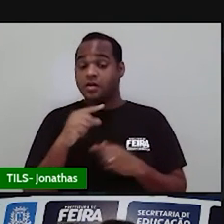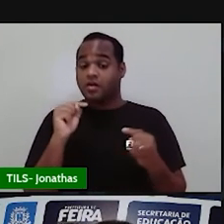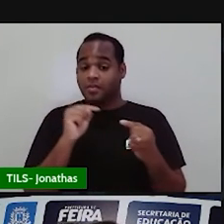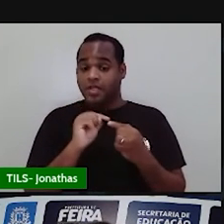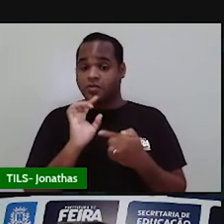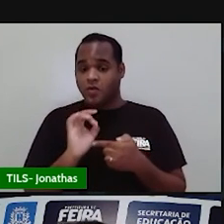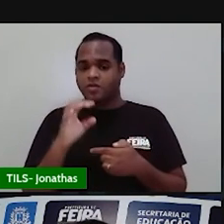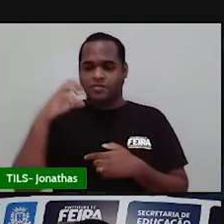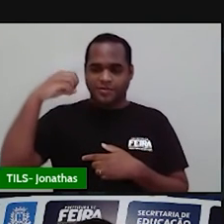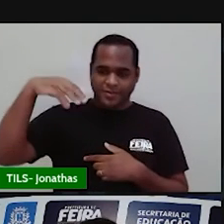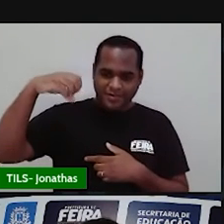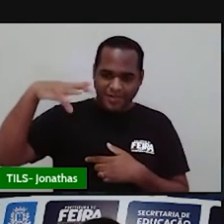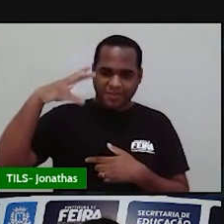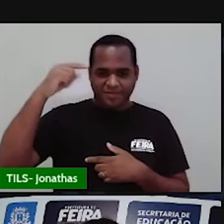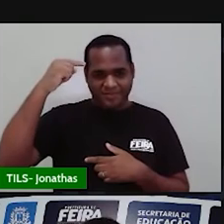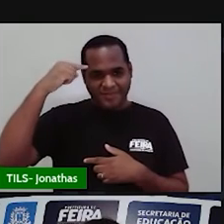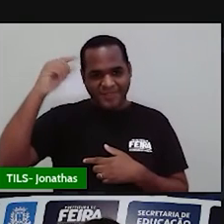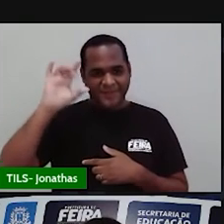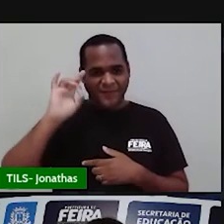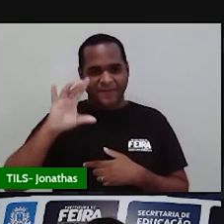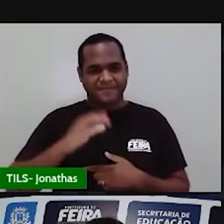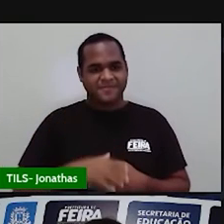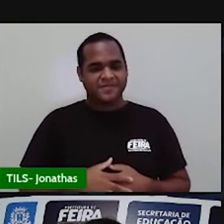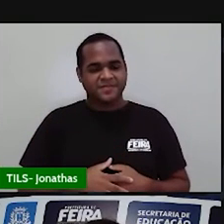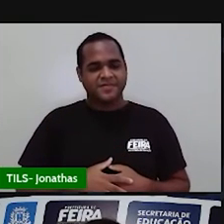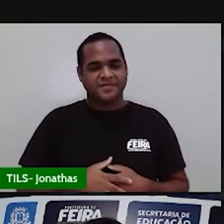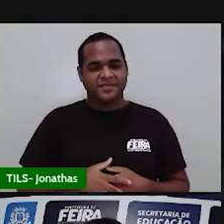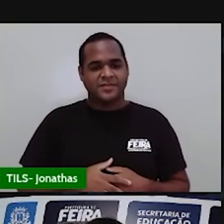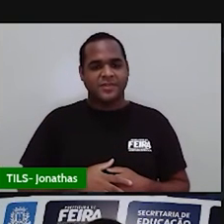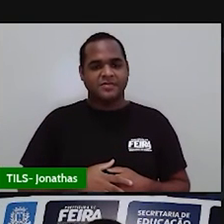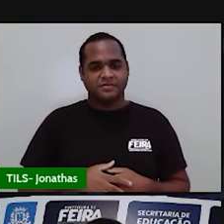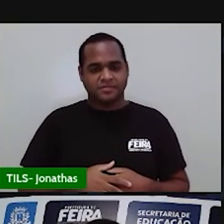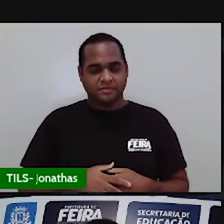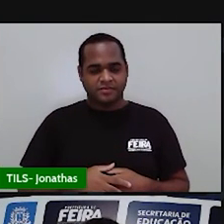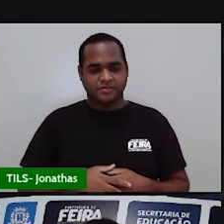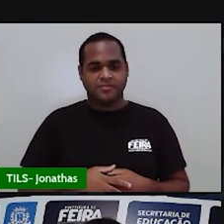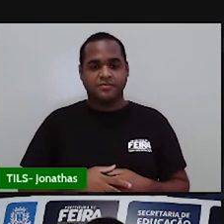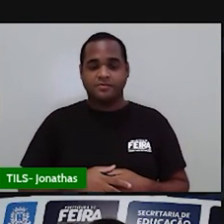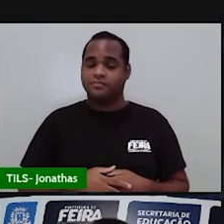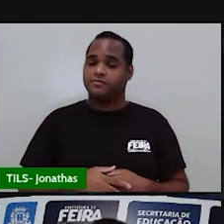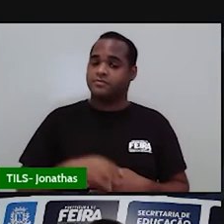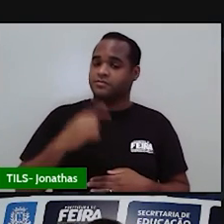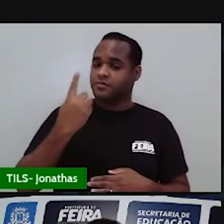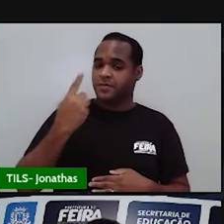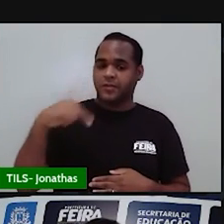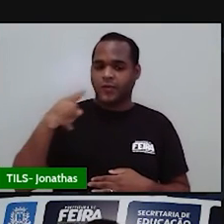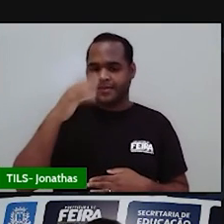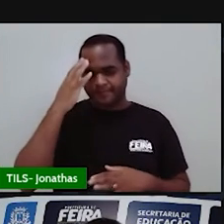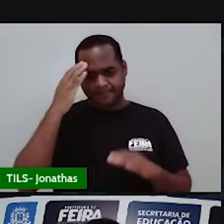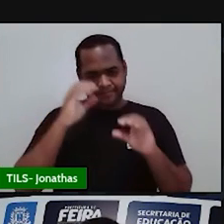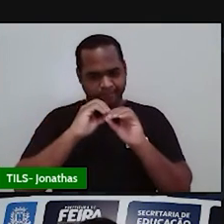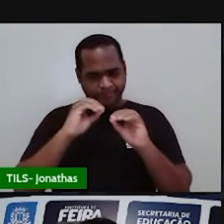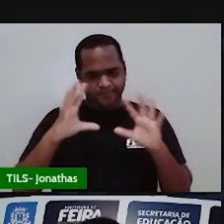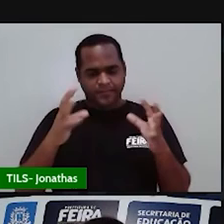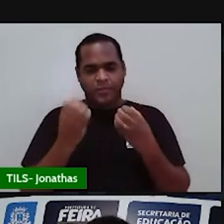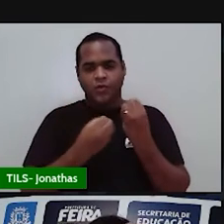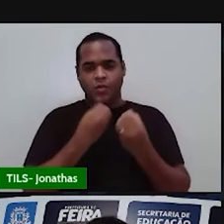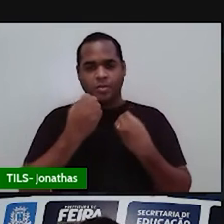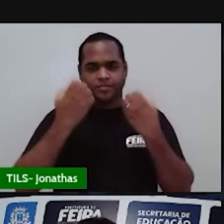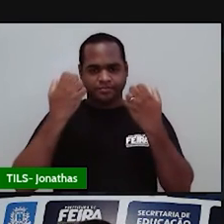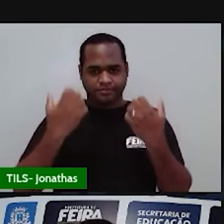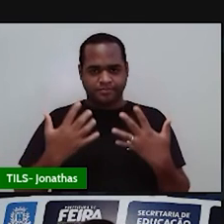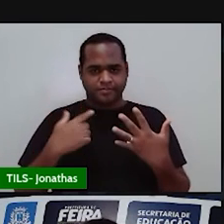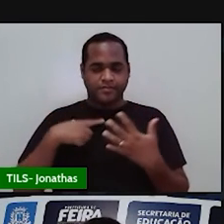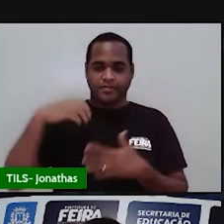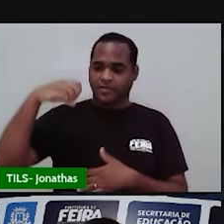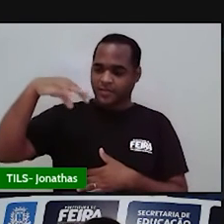com lâmpadas, certo? Então, o primeiro passo é a gente entender qual o tipo de lâmpada que a gente tem